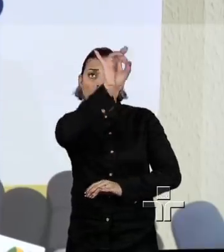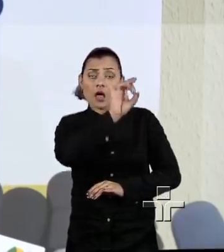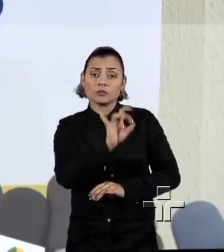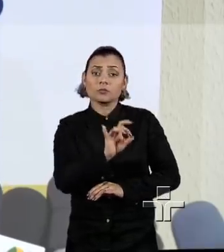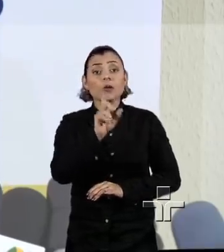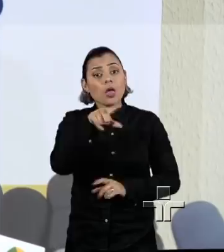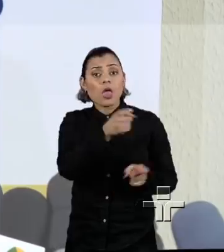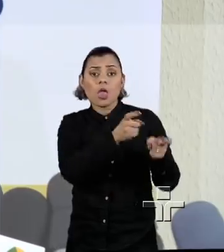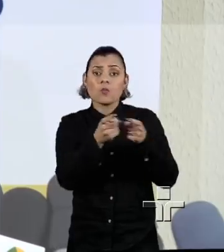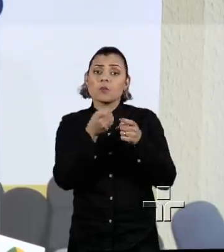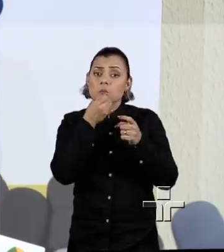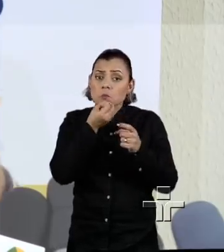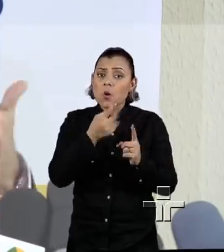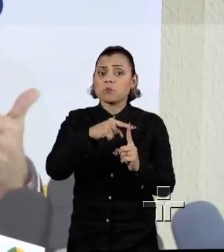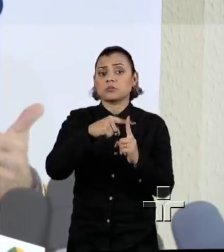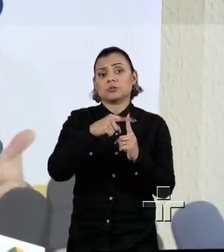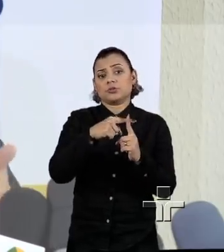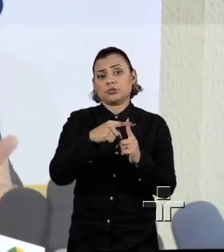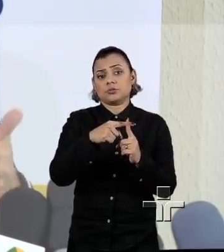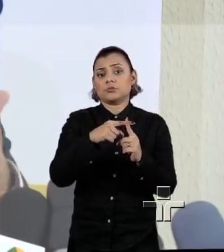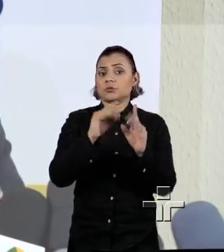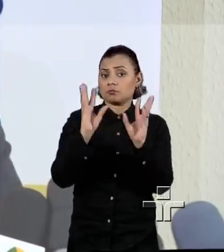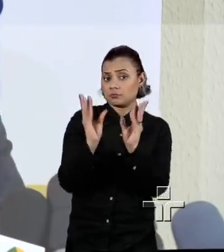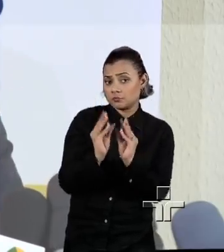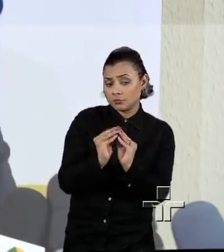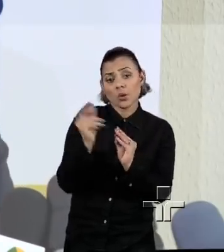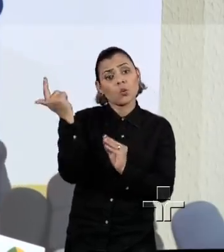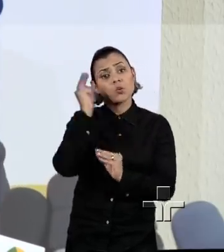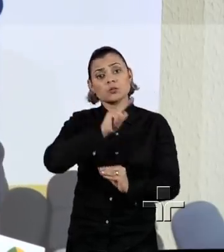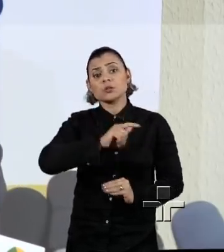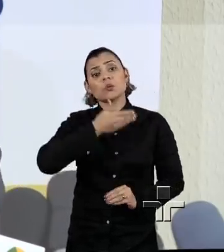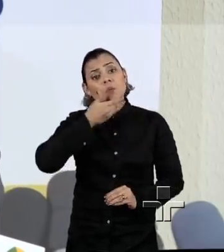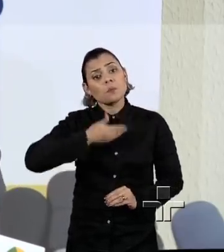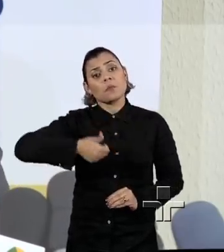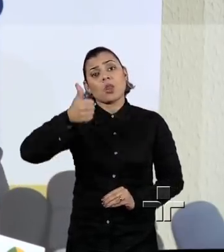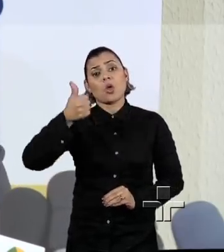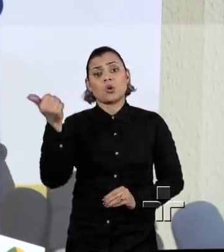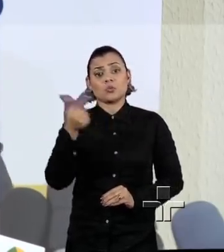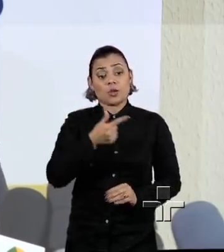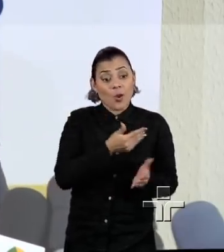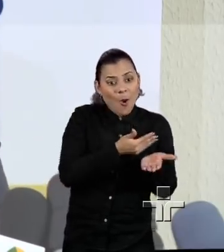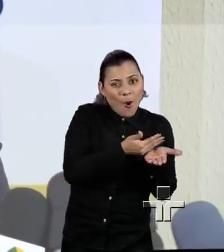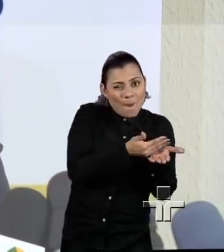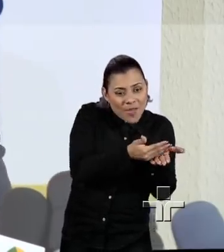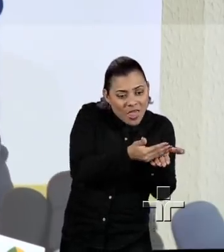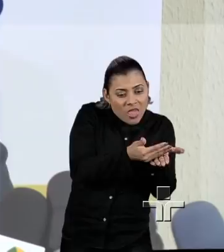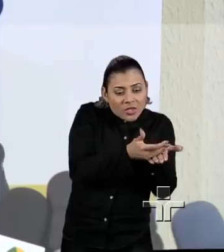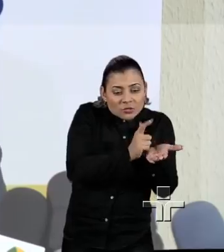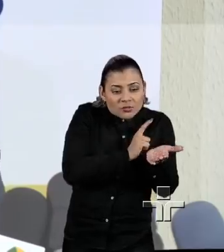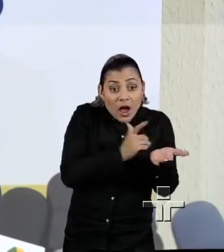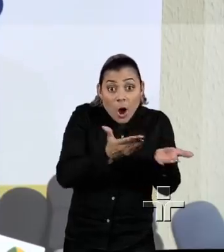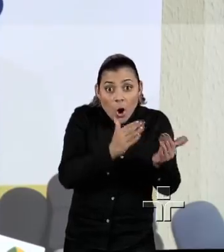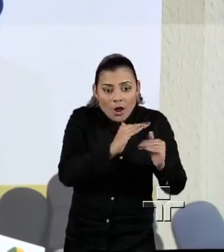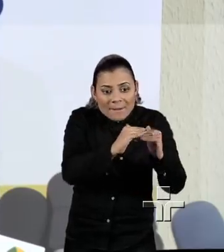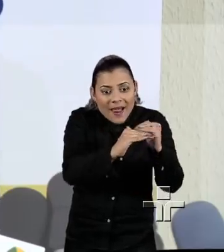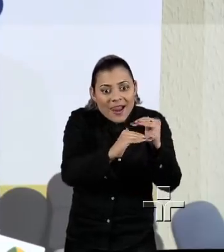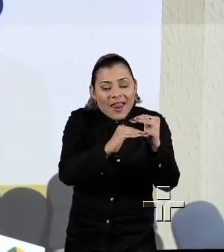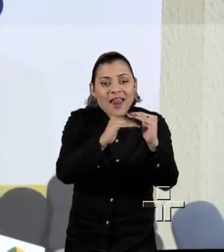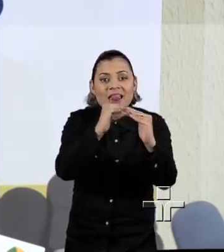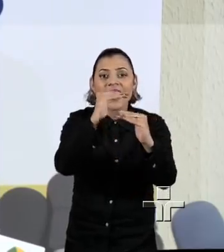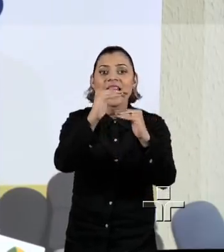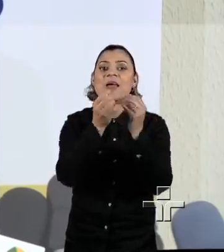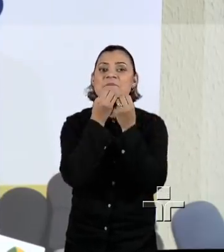positiva. Ela se concluiu melhor do que quando começou. Ou seja, houve uma evolução no sentimento e